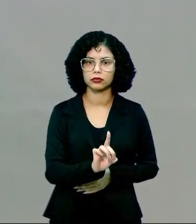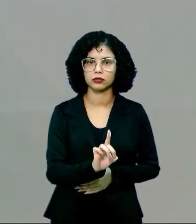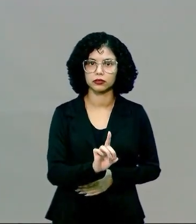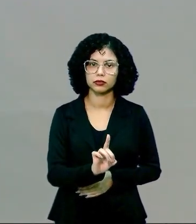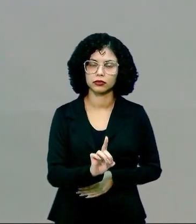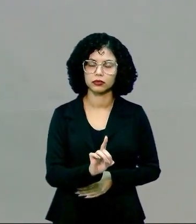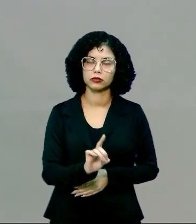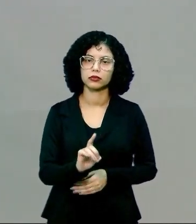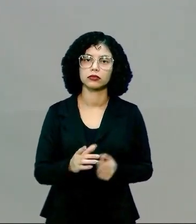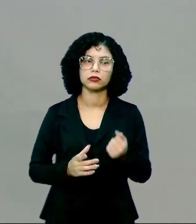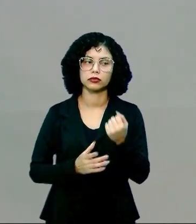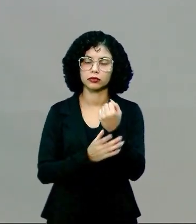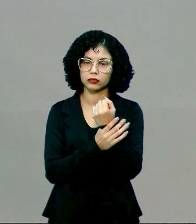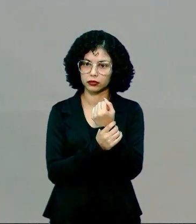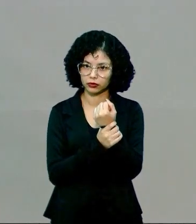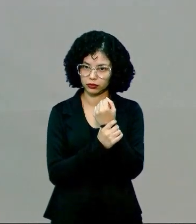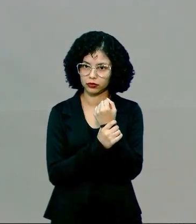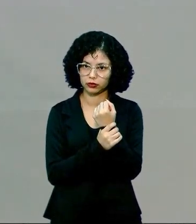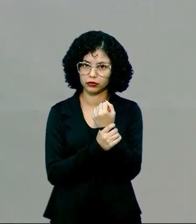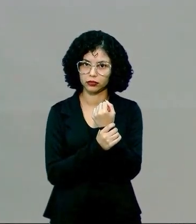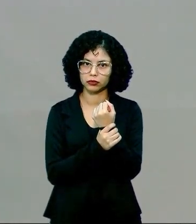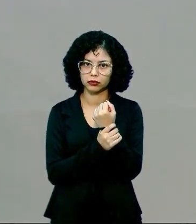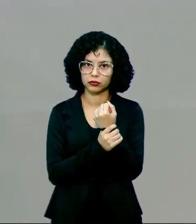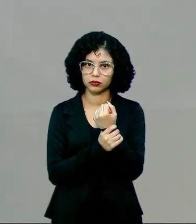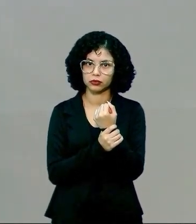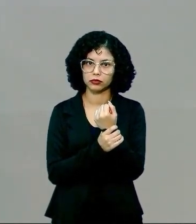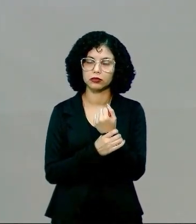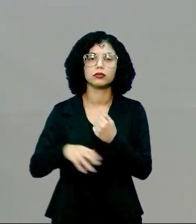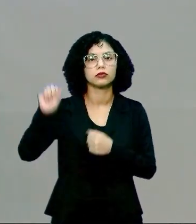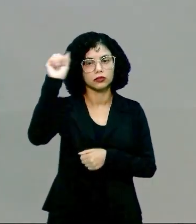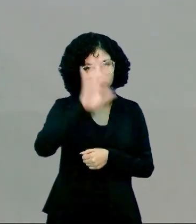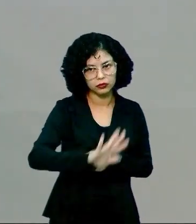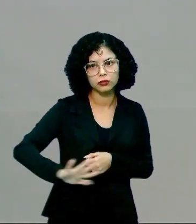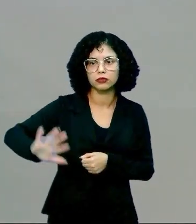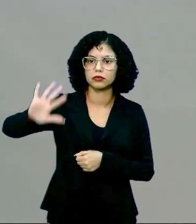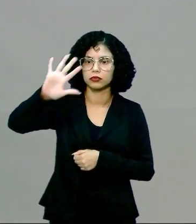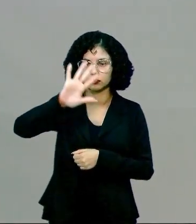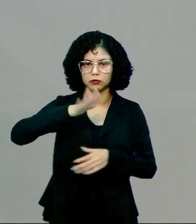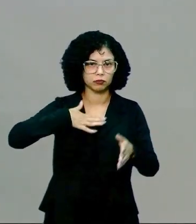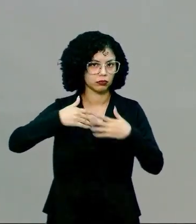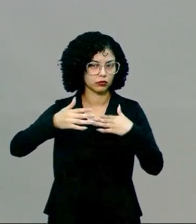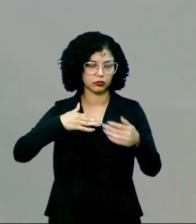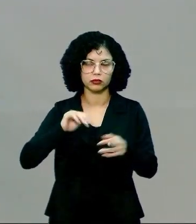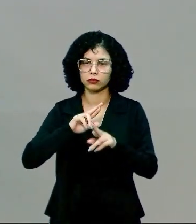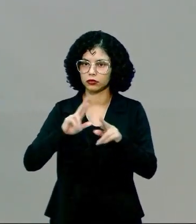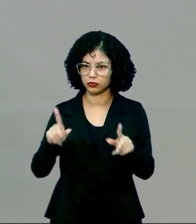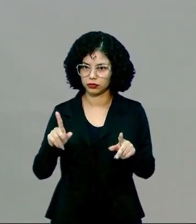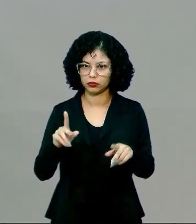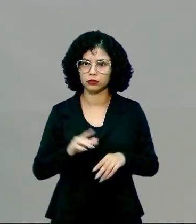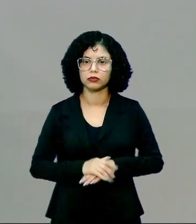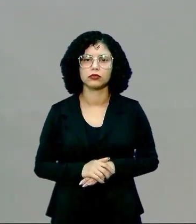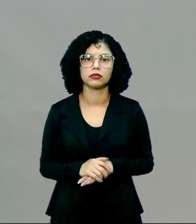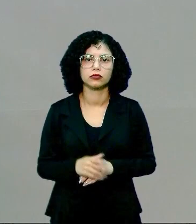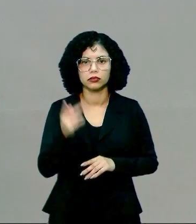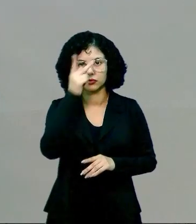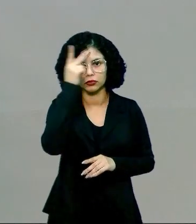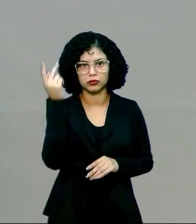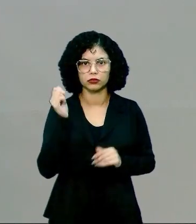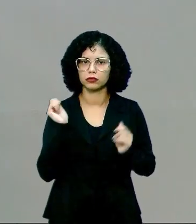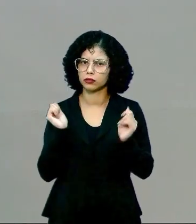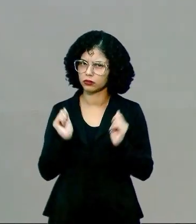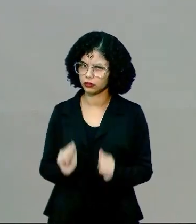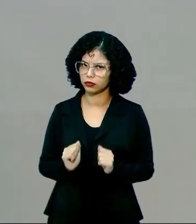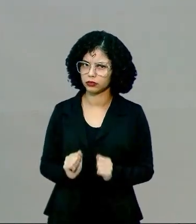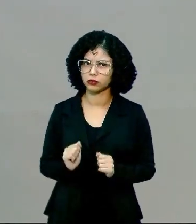é assegurado, ele é universal, independente das diferenças que as pessoas elas